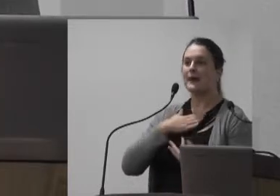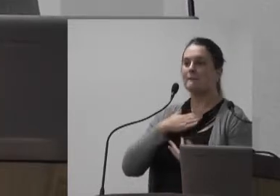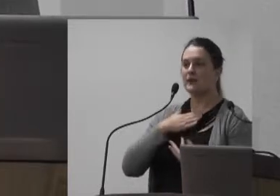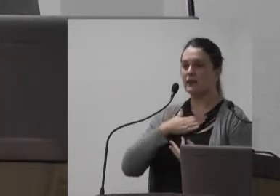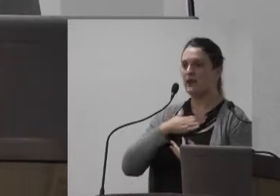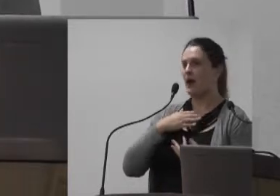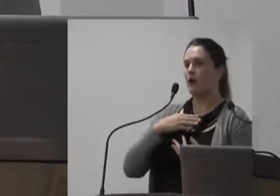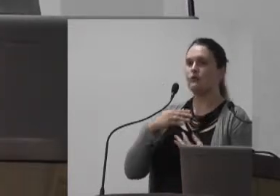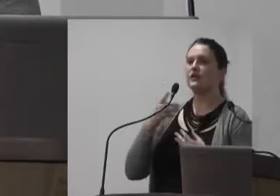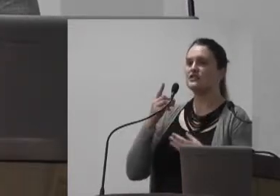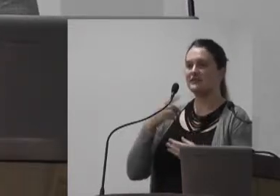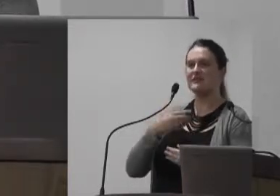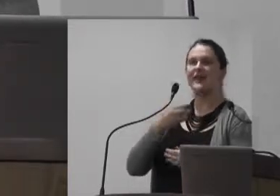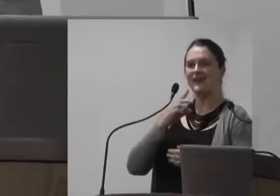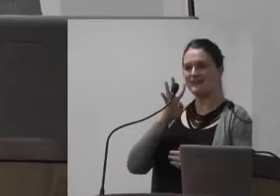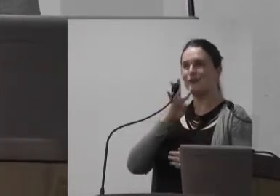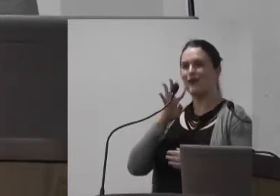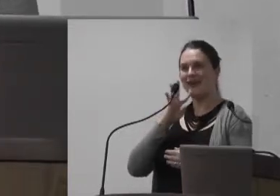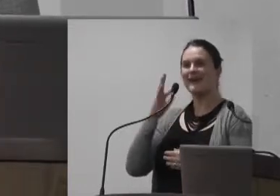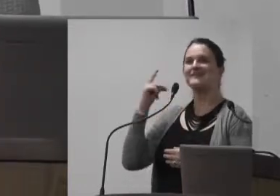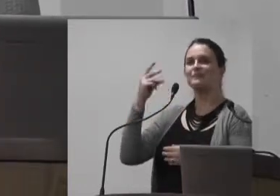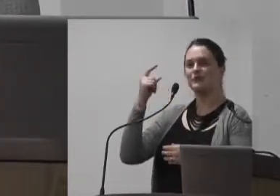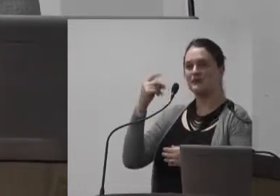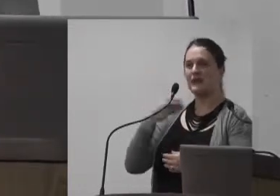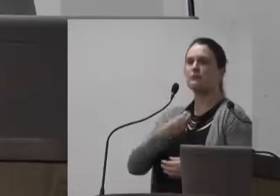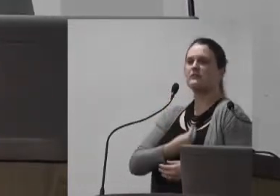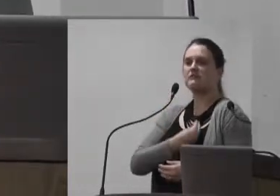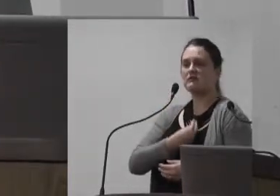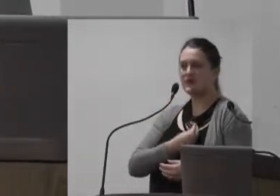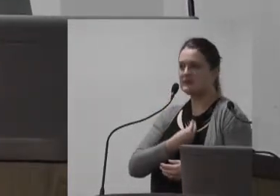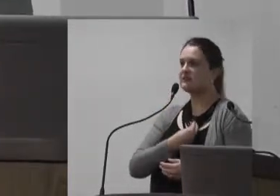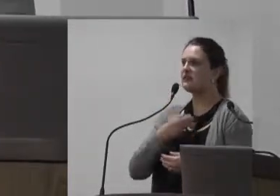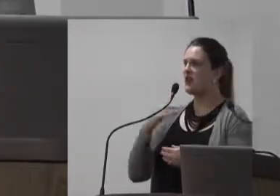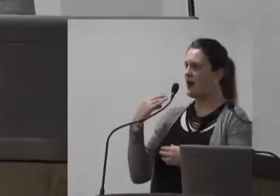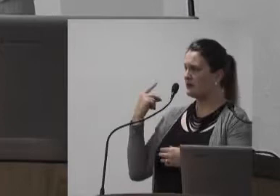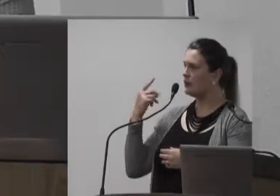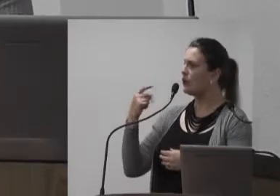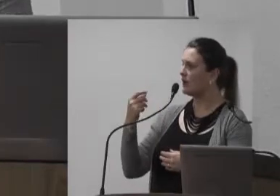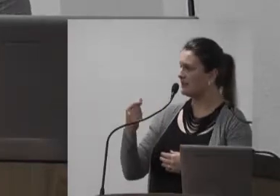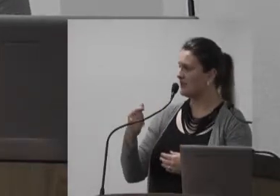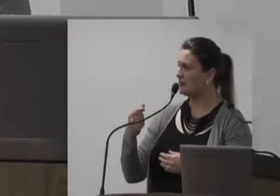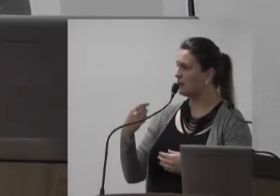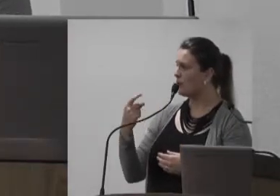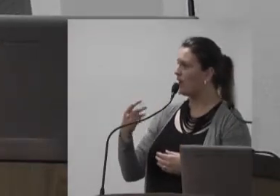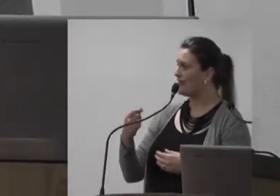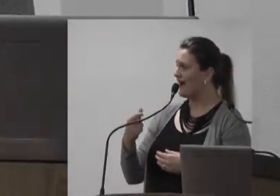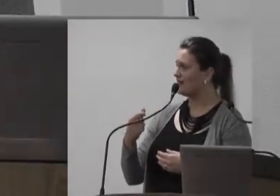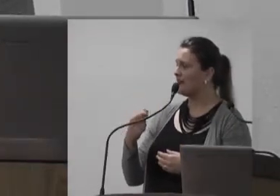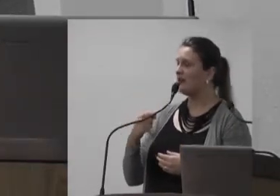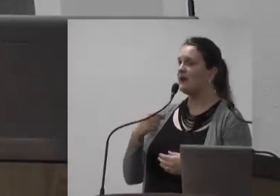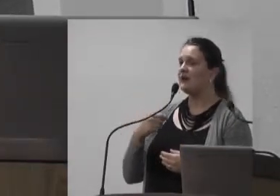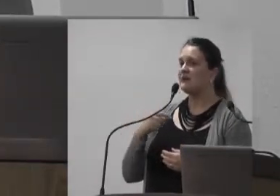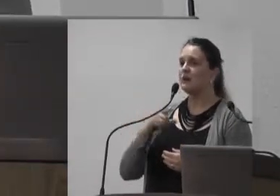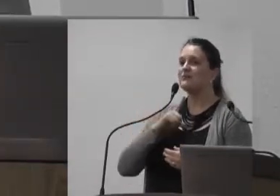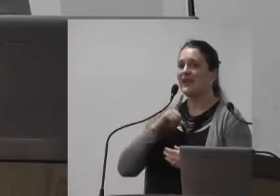Então, para mim é algo que a gente, né, se conhece há muito tempo, se vivencia de longa data, então